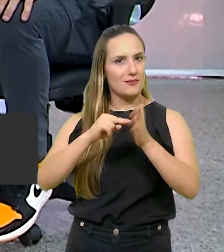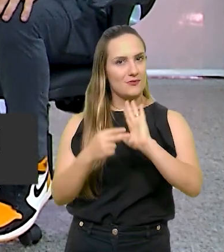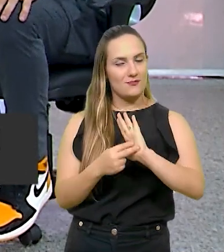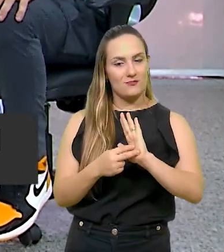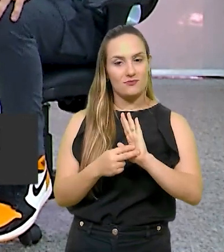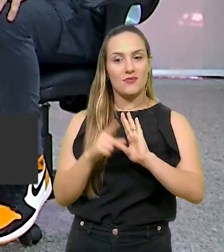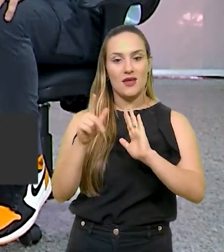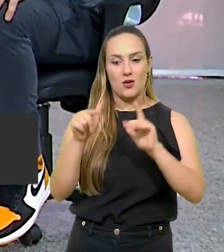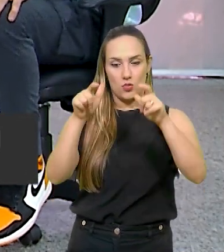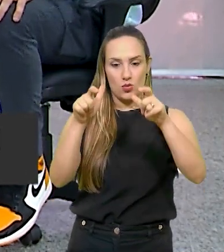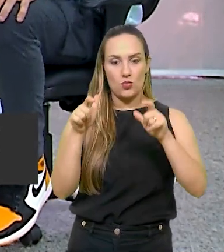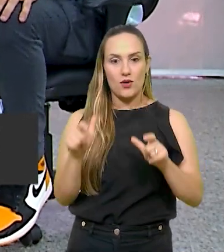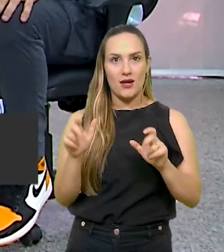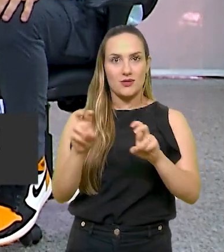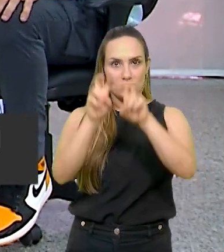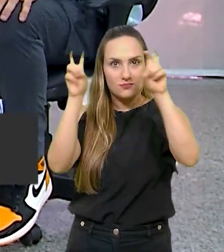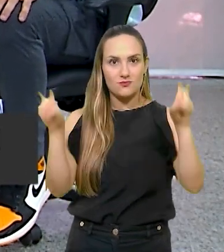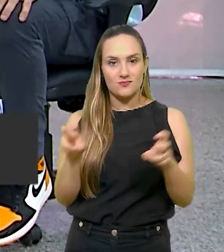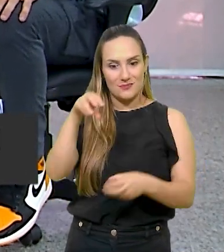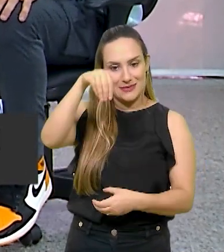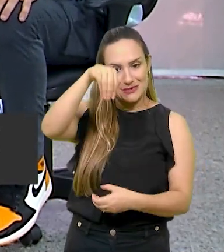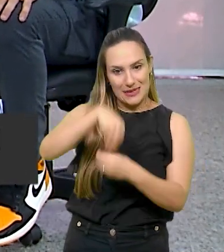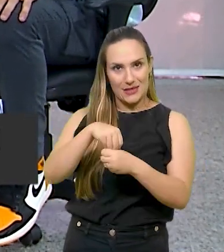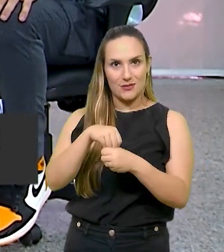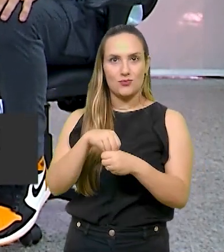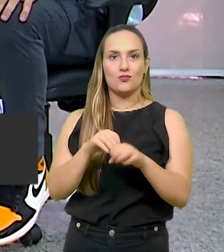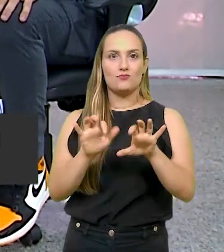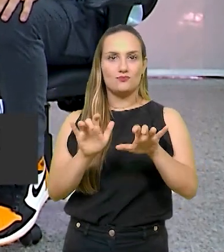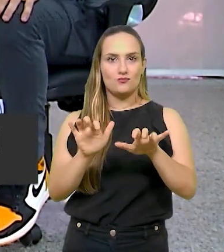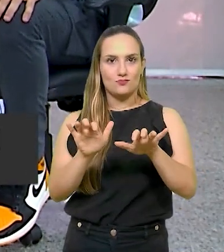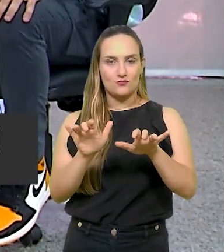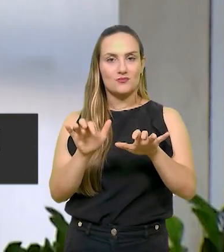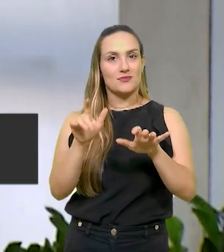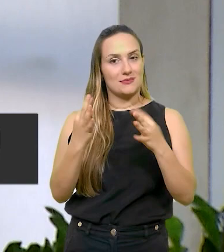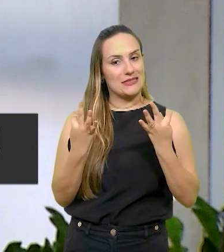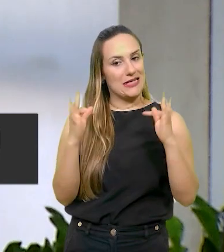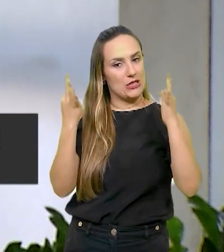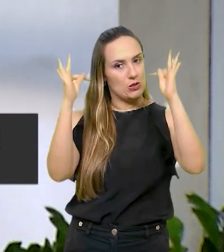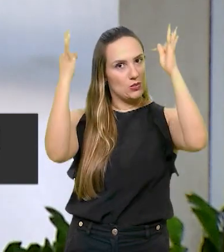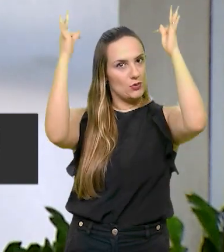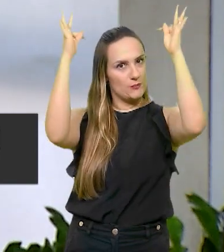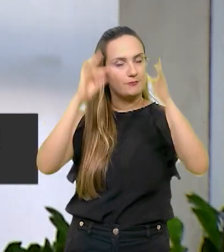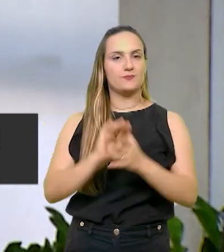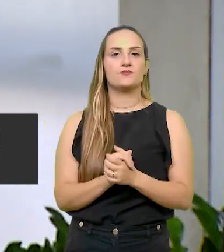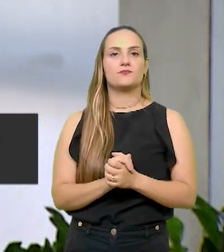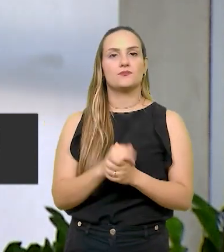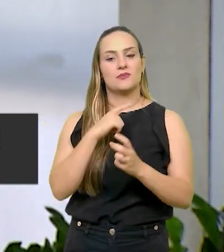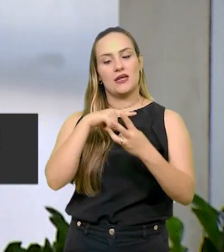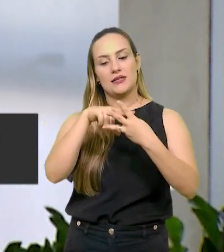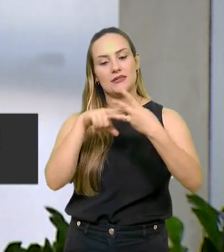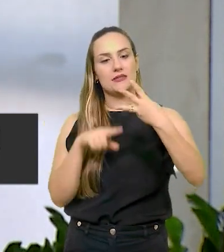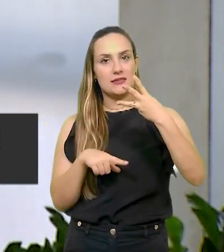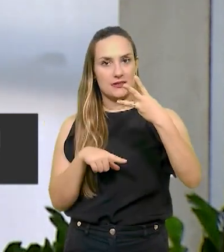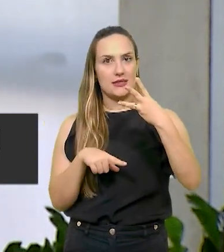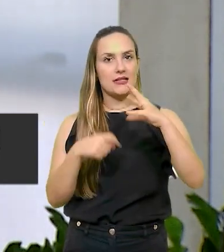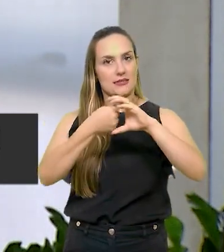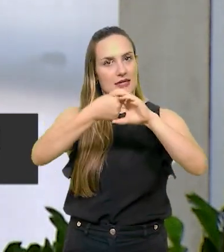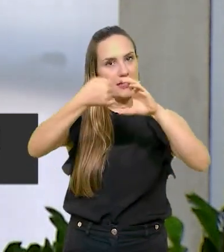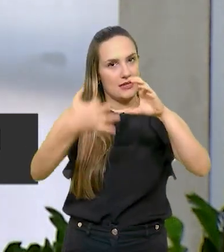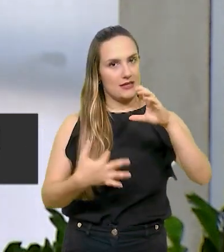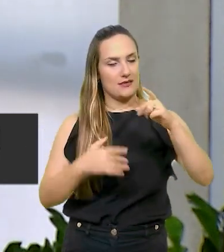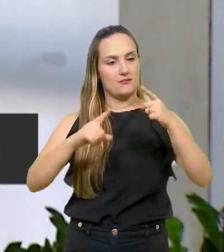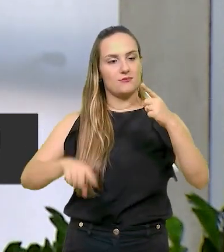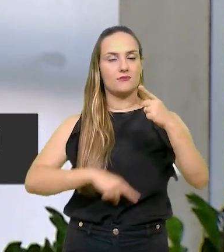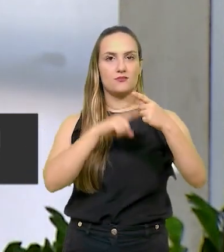é um ambiente virtual, então ele é feito no computador, ele é digital, ele é tecnológico. Ali ele precisa cumprir 3 requisitos. Ele tem que ser um